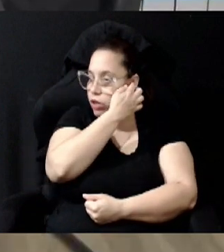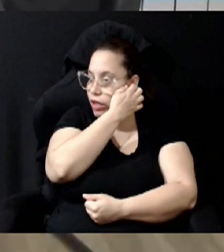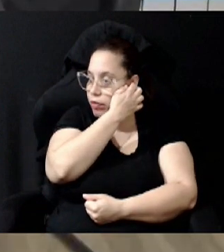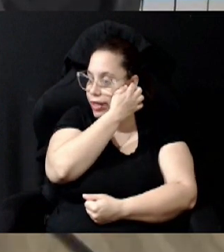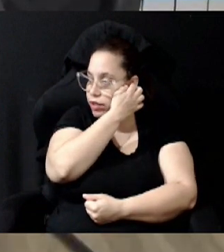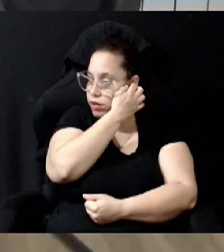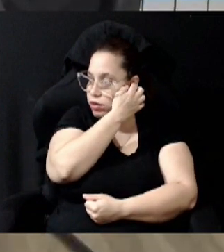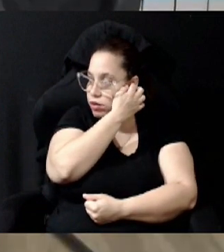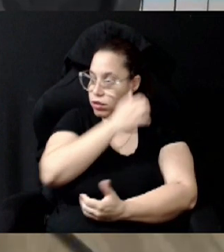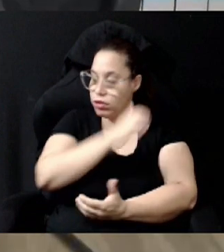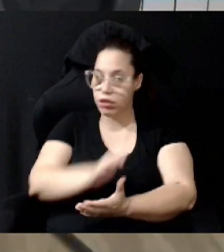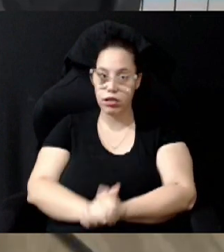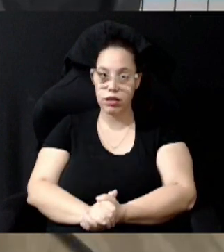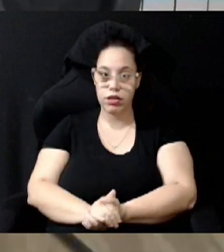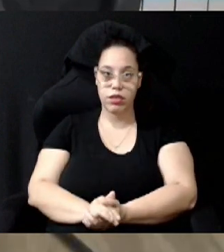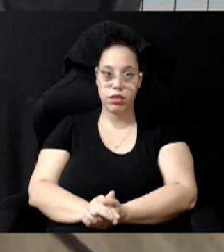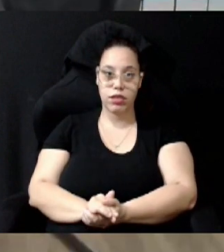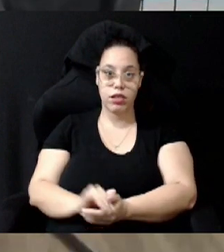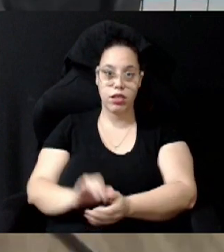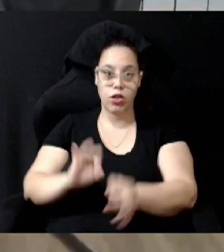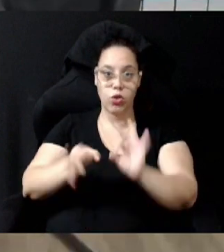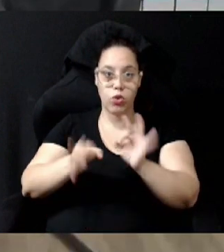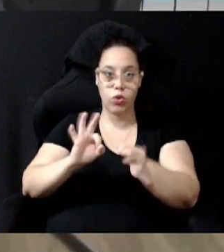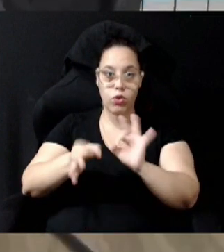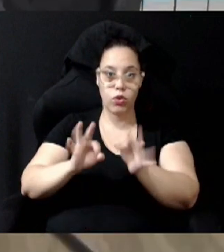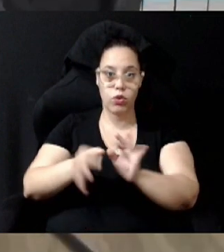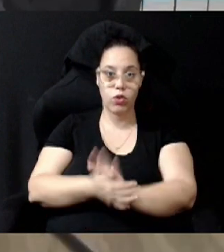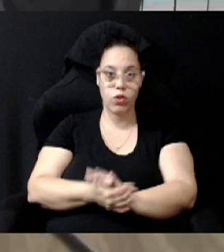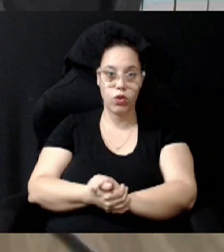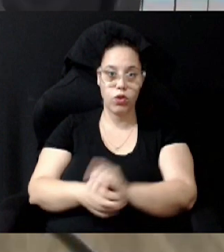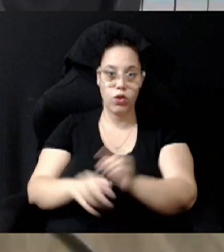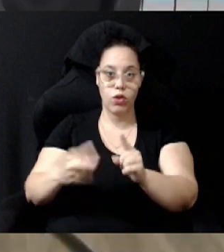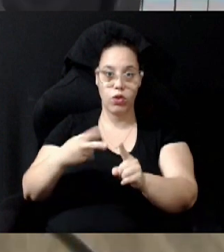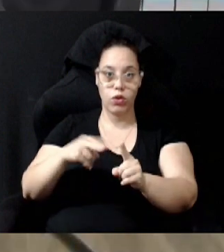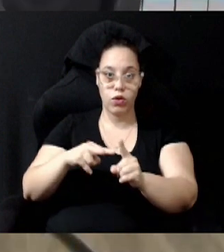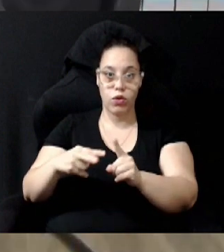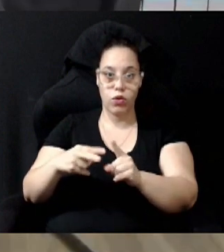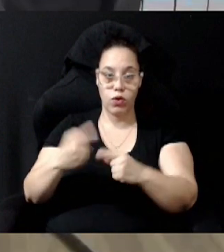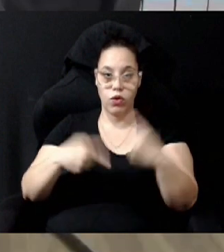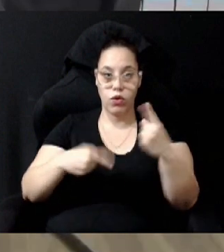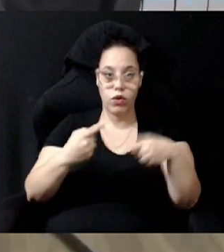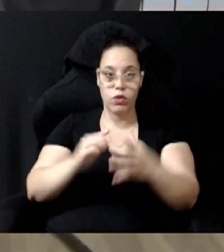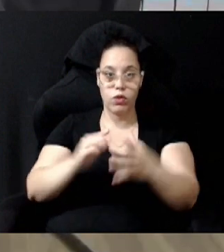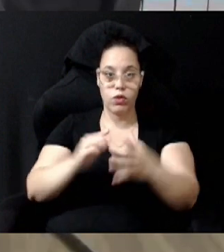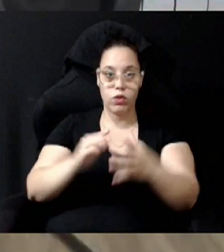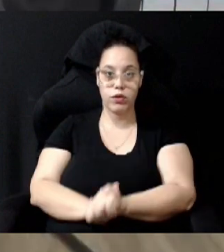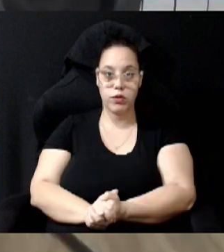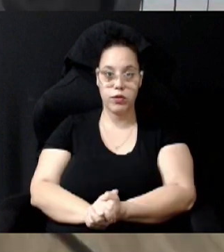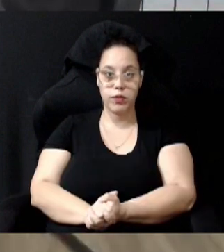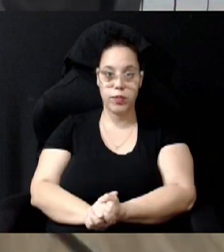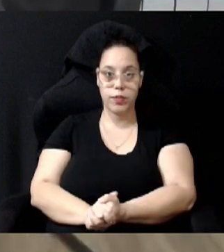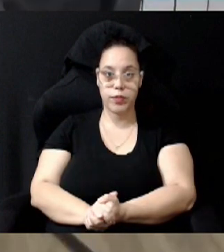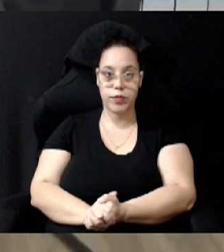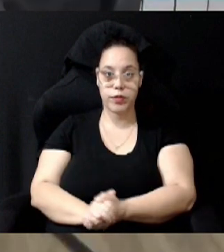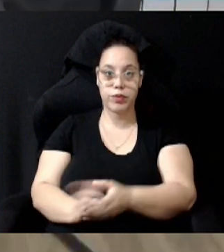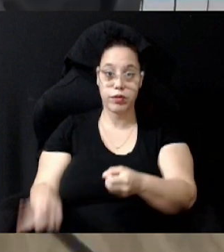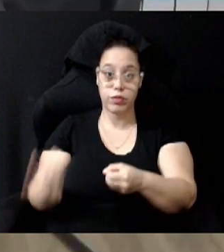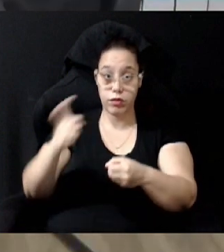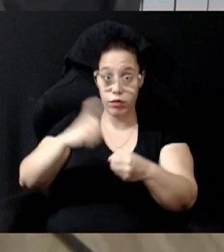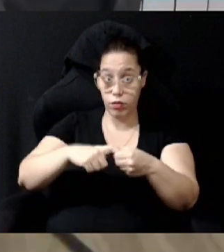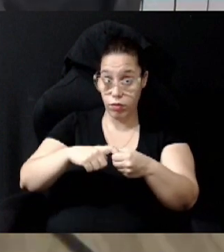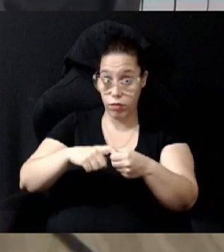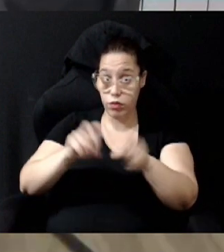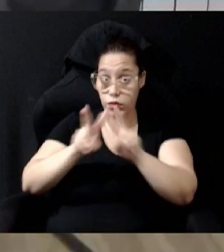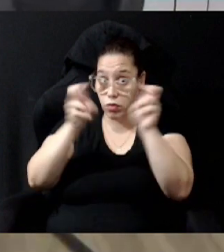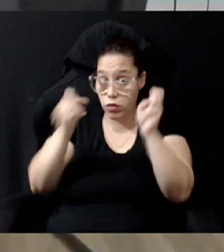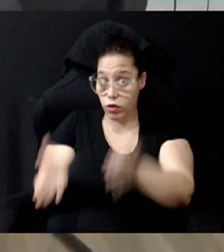a judicialização da política ao estado de exceção. Agora, voltando ao assunto anterior